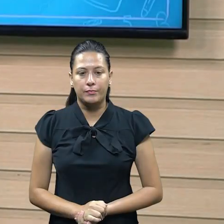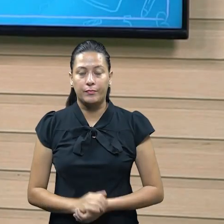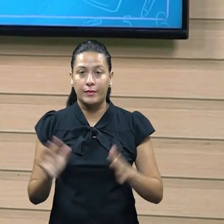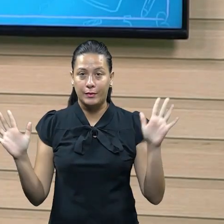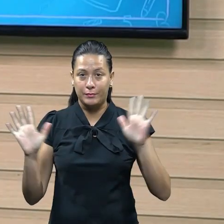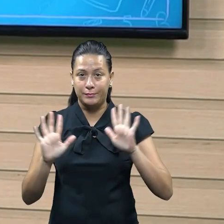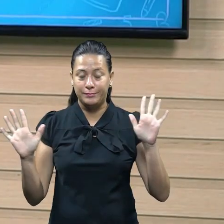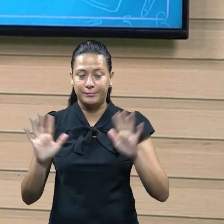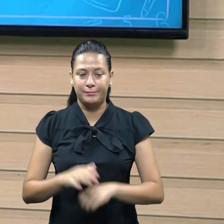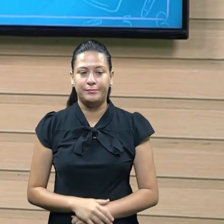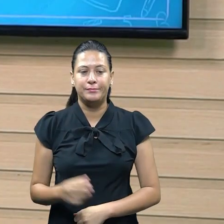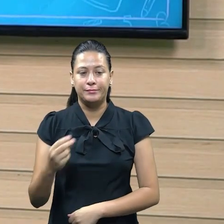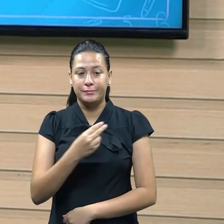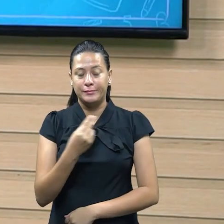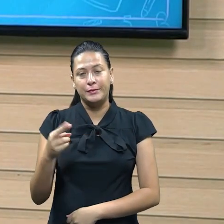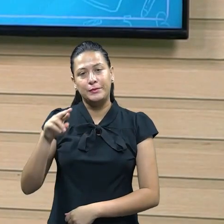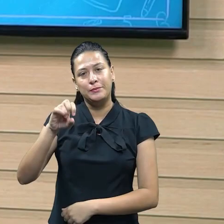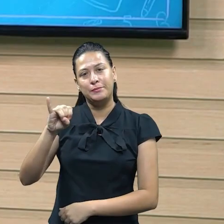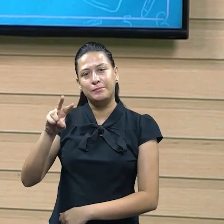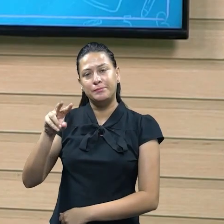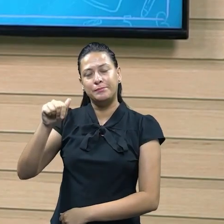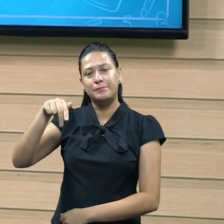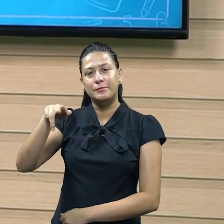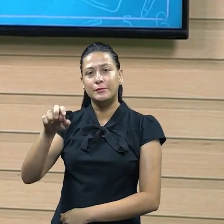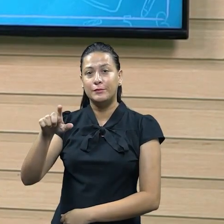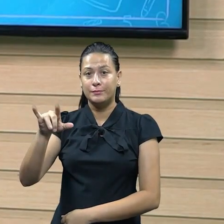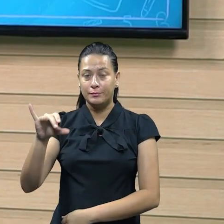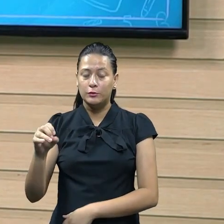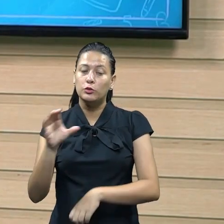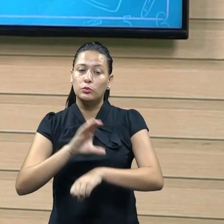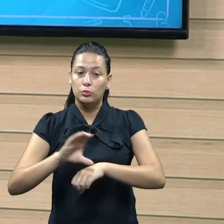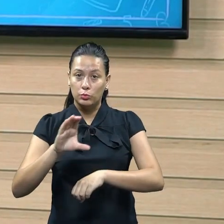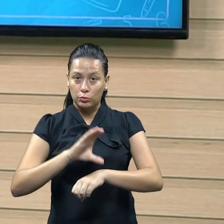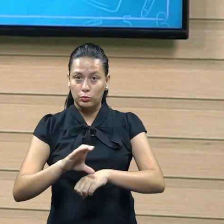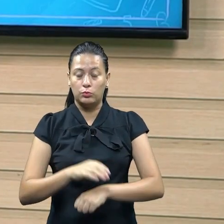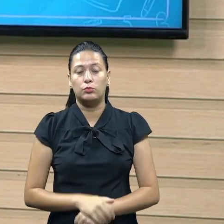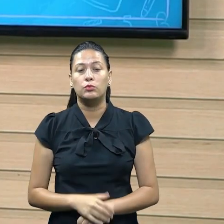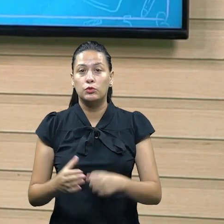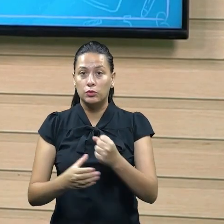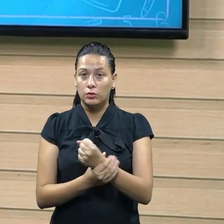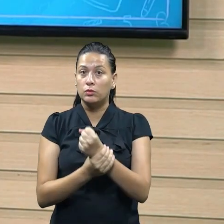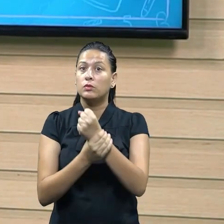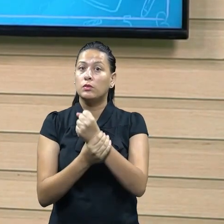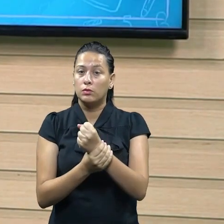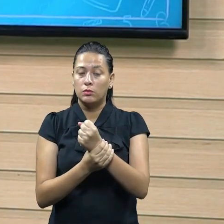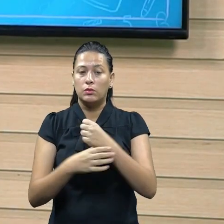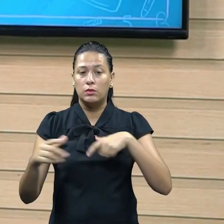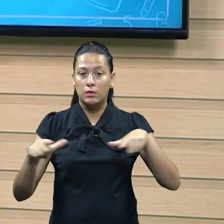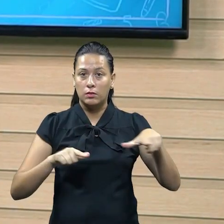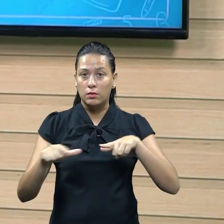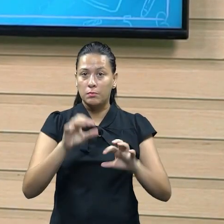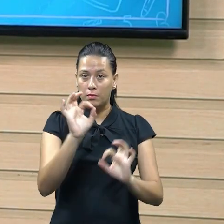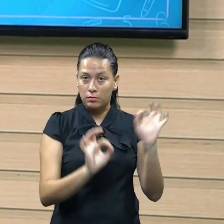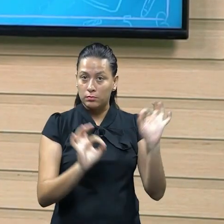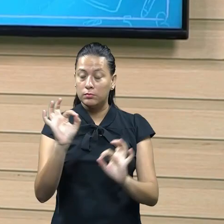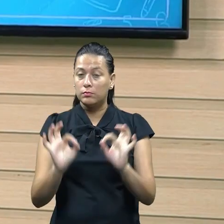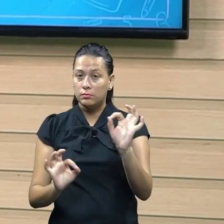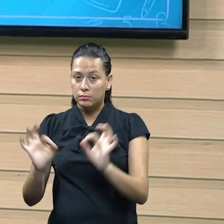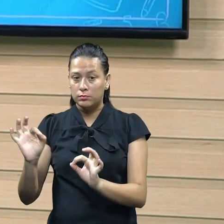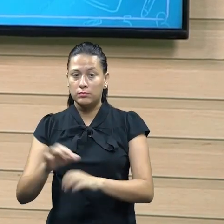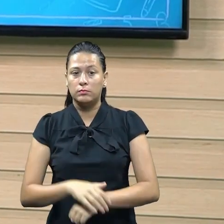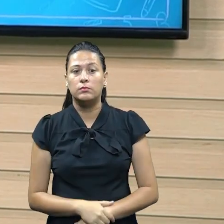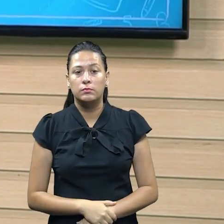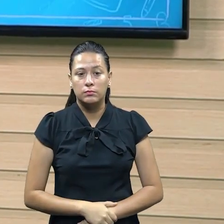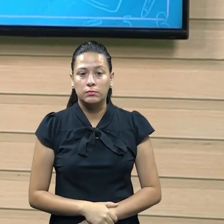Olá, alunos, eu sou o professor Evangelho, do curso de Segurança em Serviços e Instalações para o